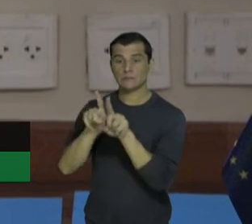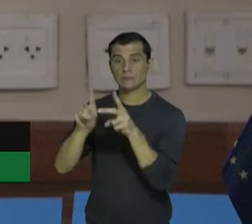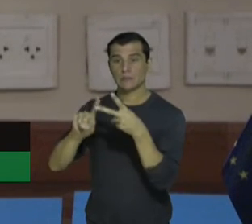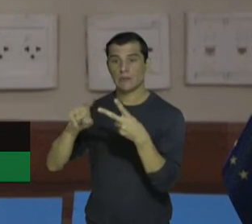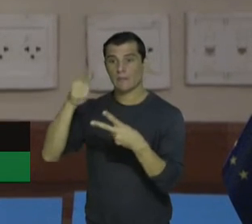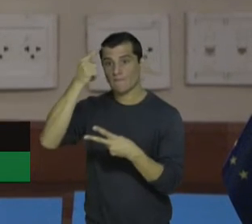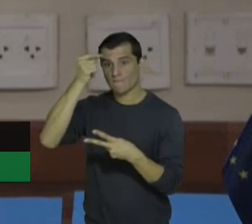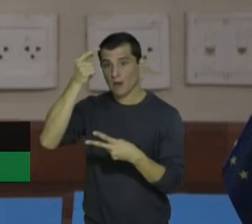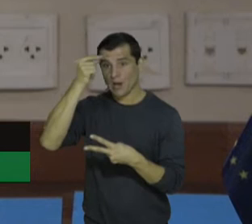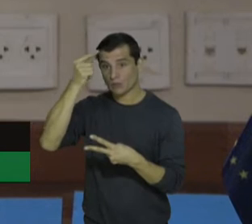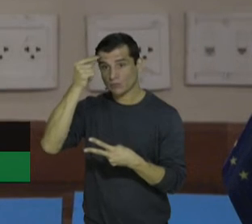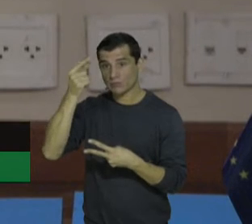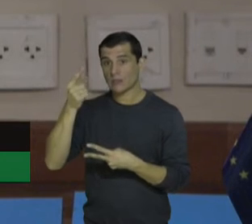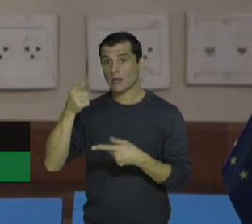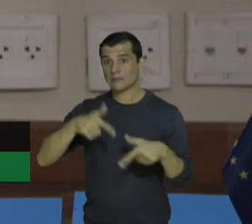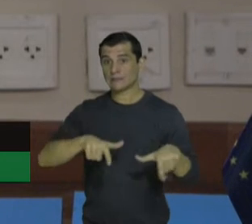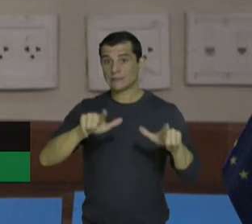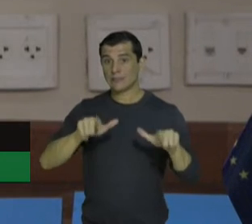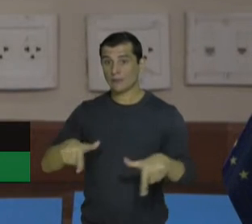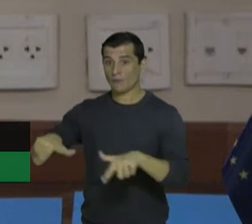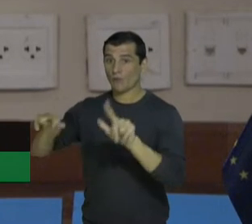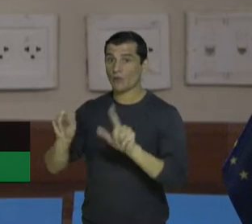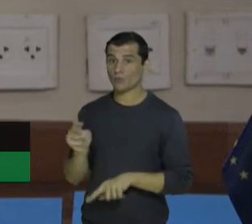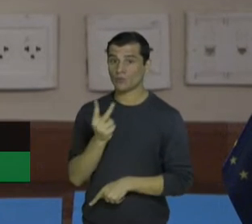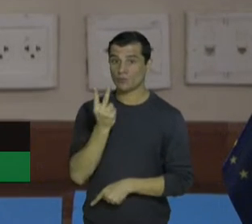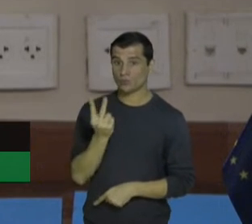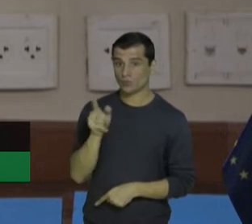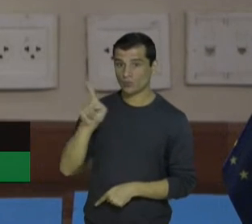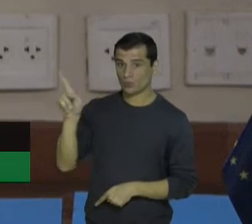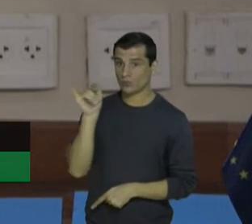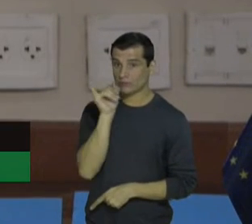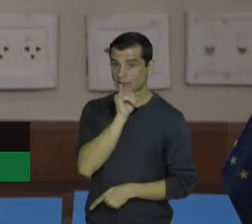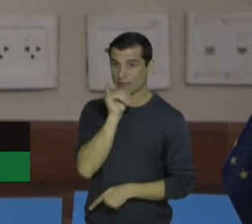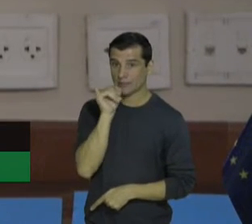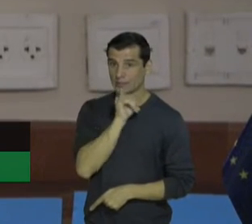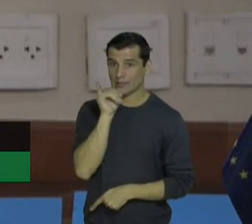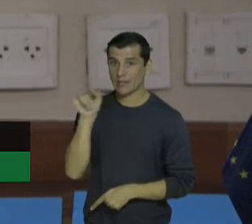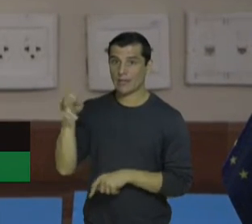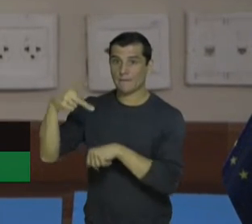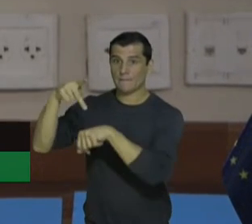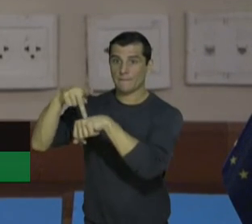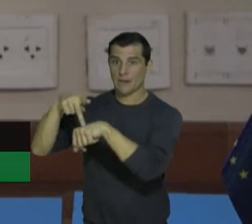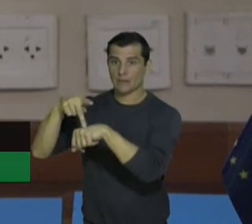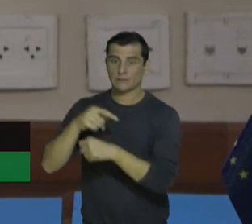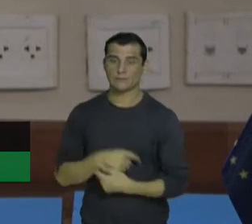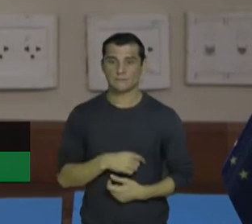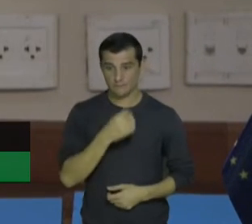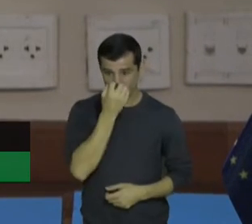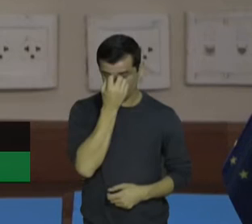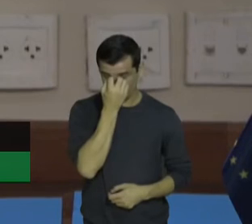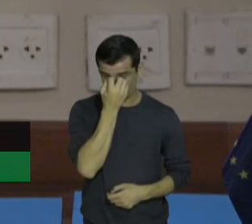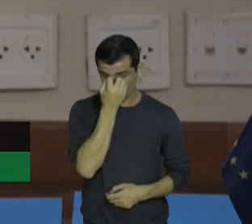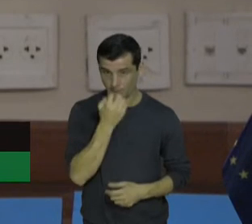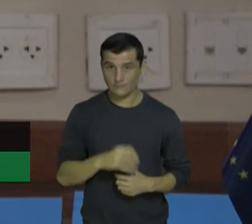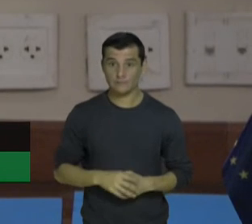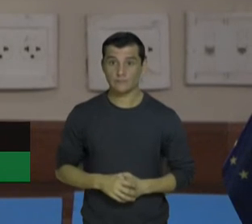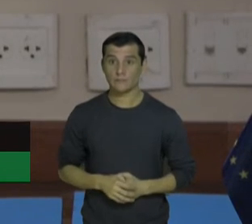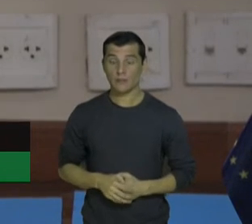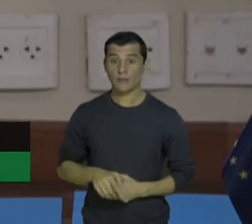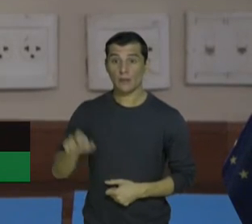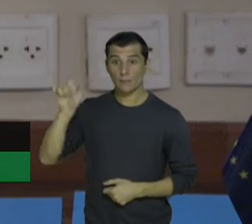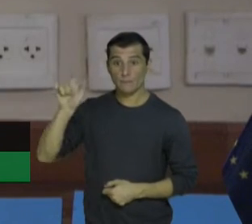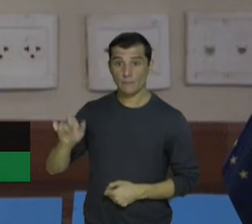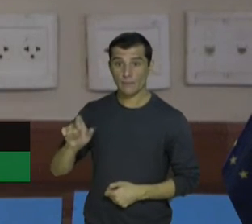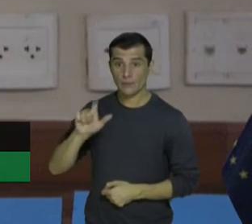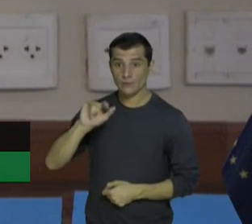muito feliz de estar aqui no meio dessas duas feras e quero falar um pouquinho do Juliano Juliano uma grande aquisição do governador